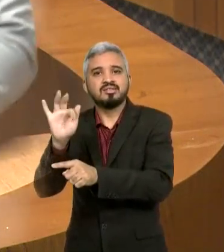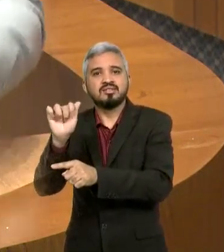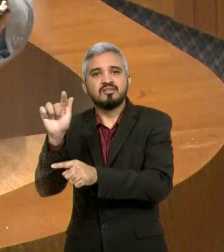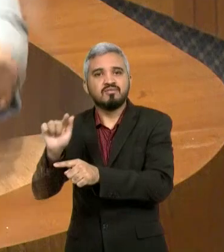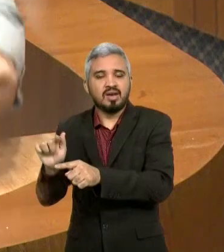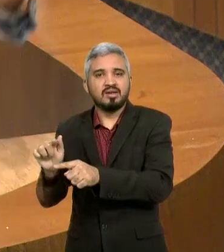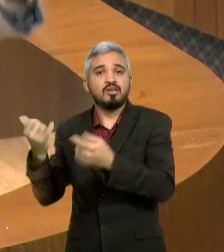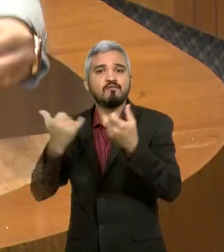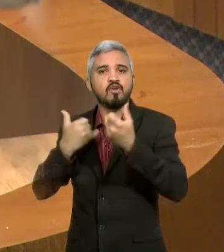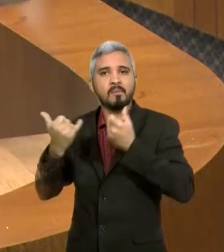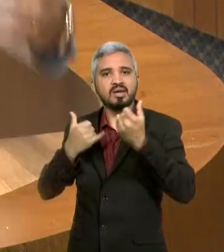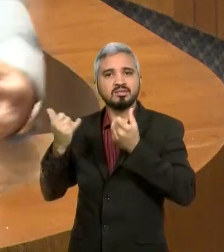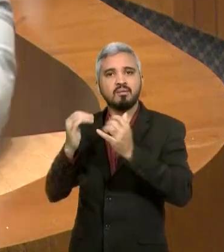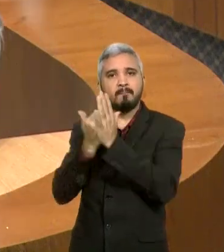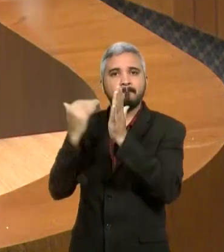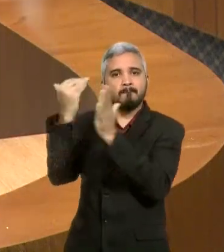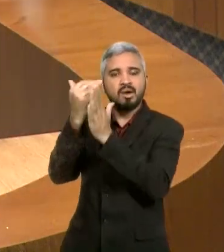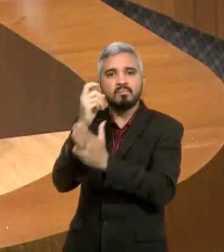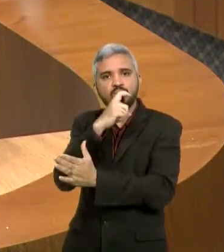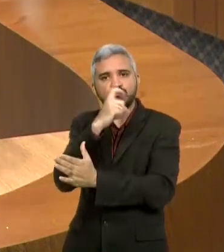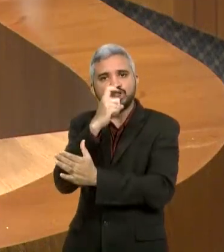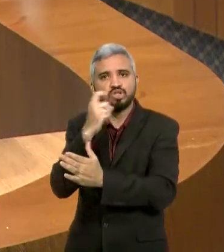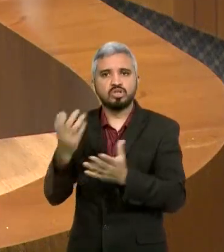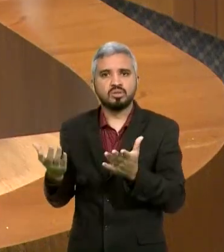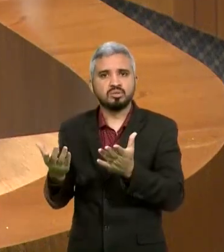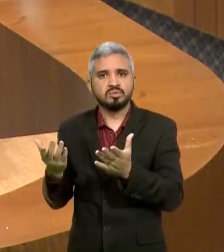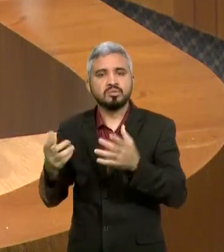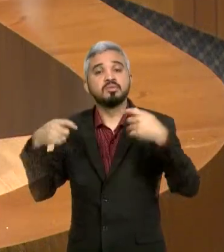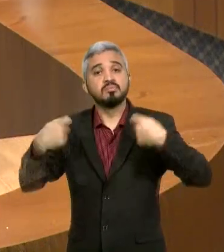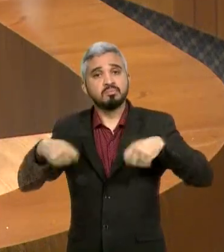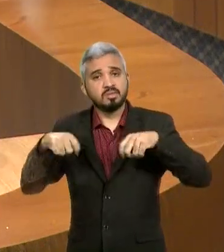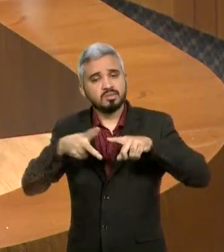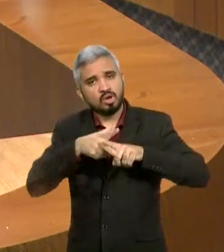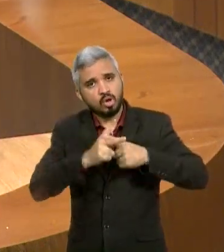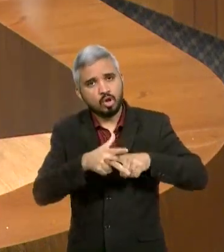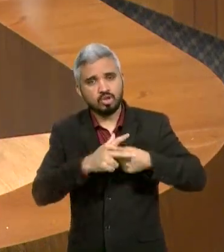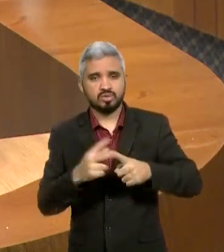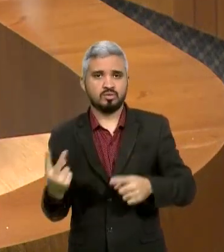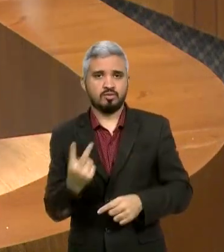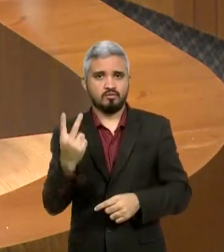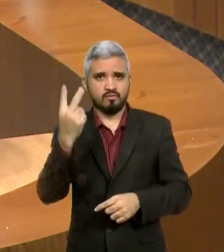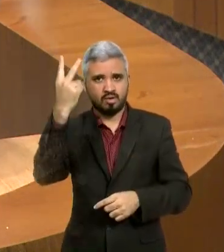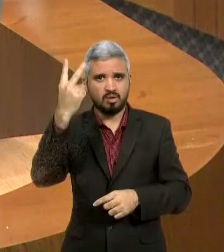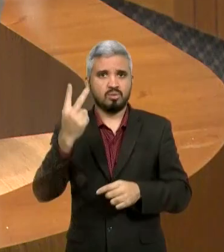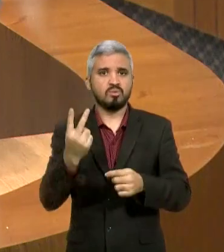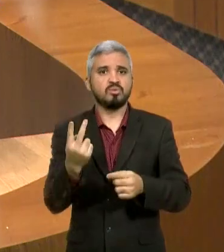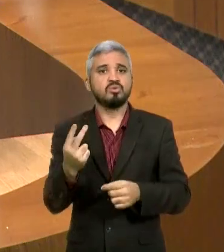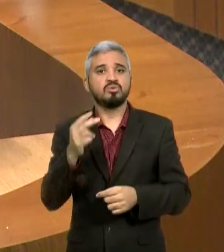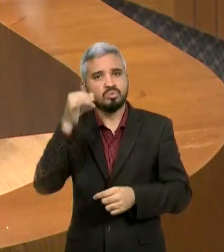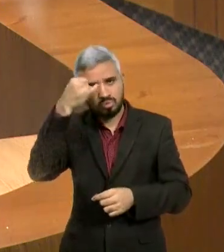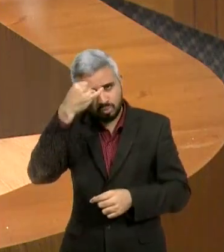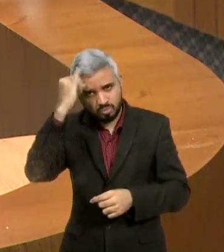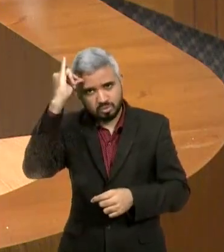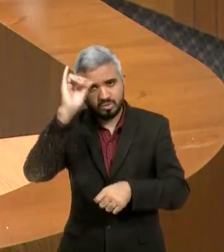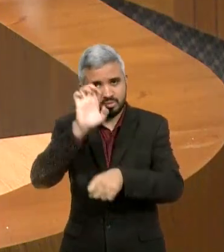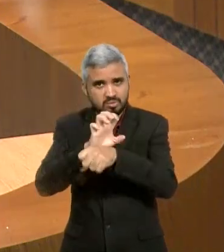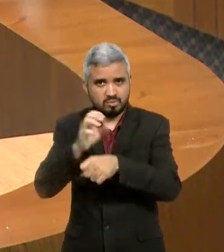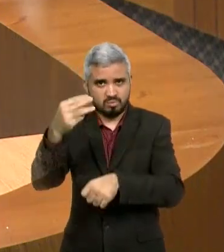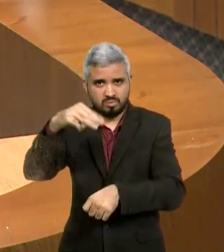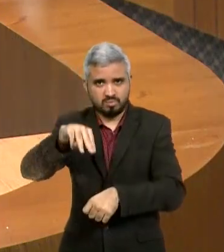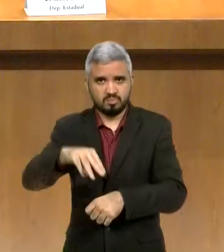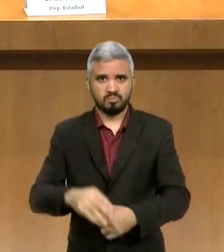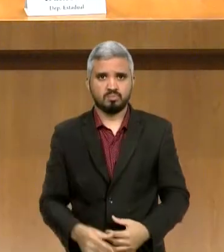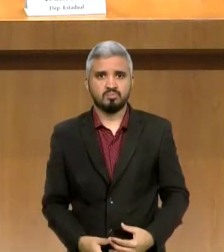que a Secretaria da Fazenda de Estado corrija o valor que está praticando da pauta do gado aqui no estado do Maranhão.